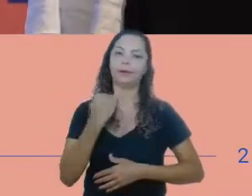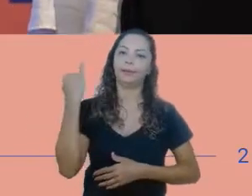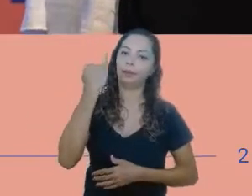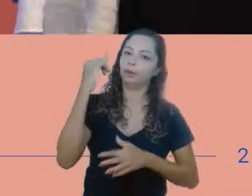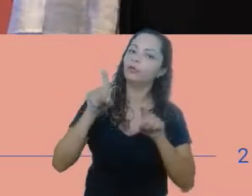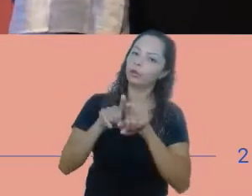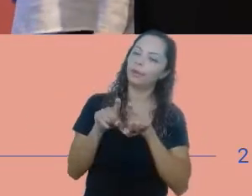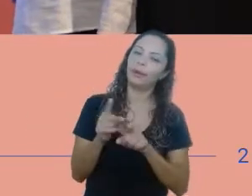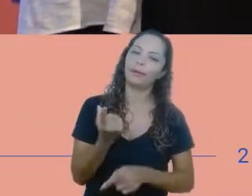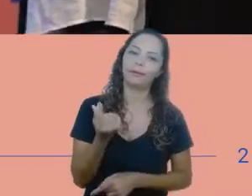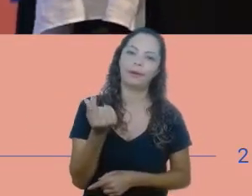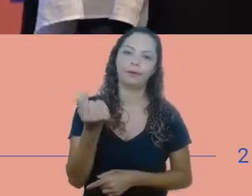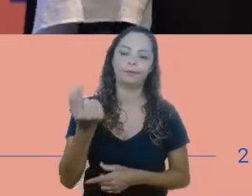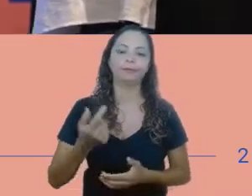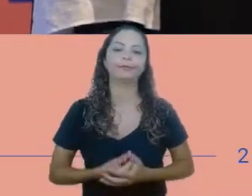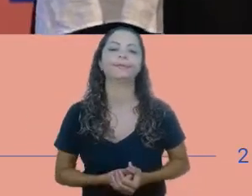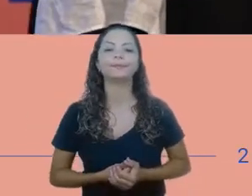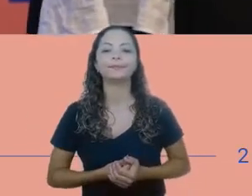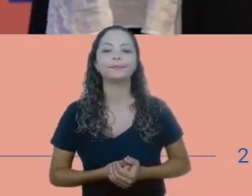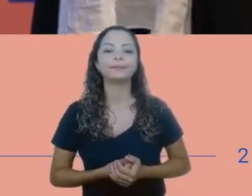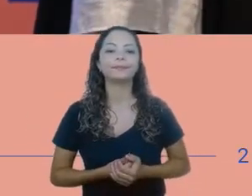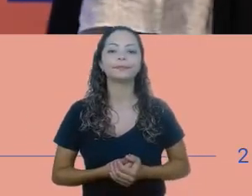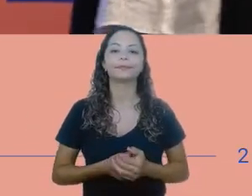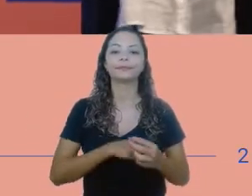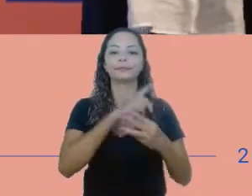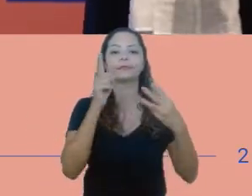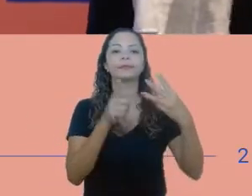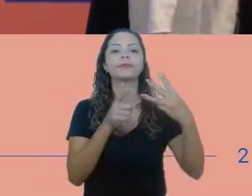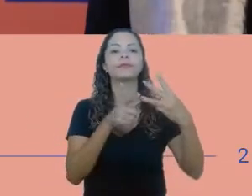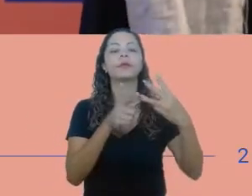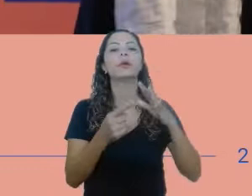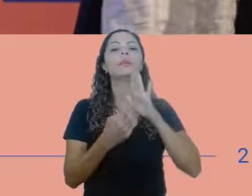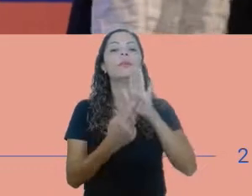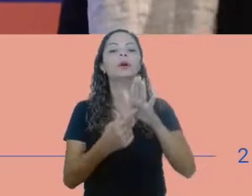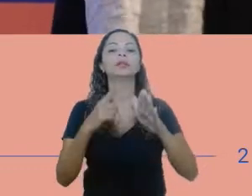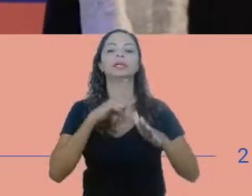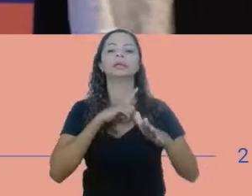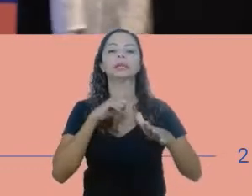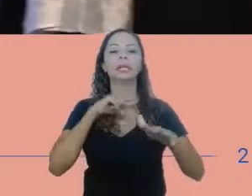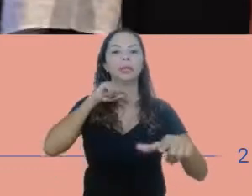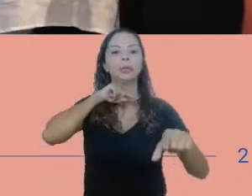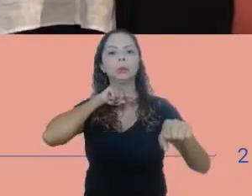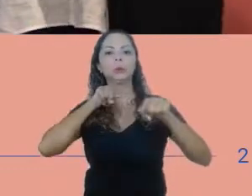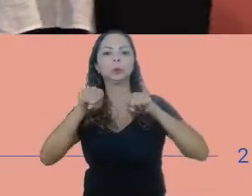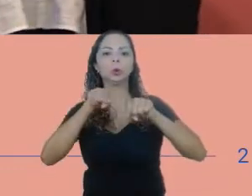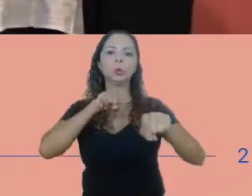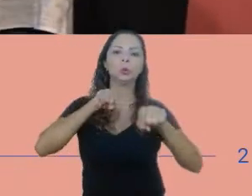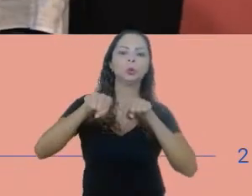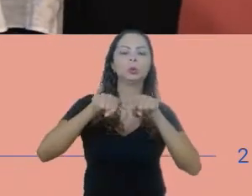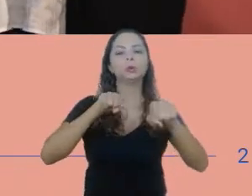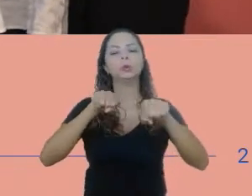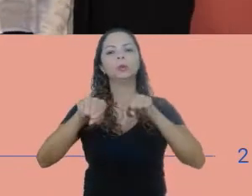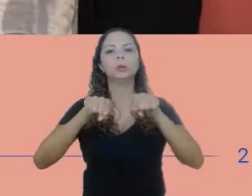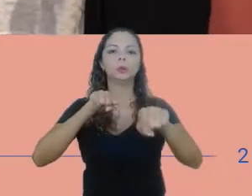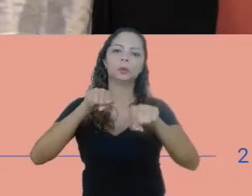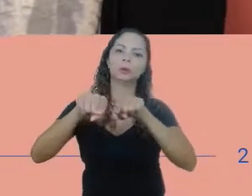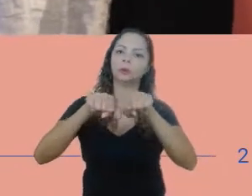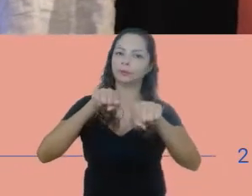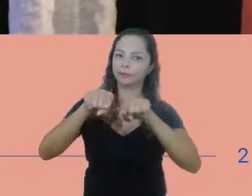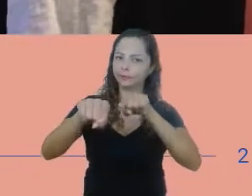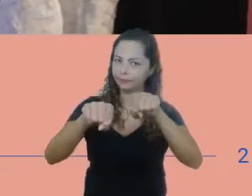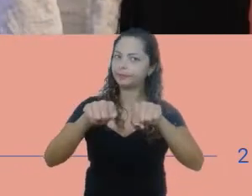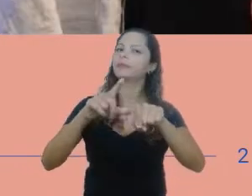risco que a gente fala é o risco de conflitos com uma cadeia compartimentada É muito difícil você